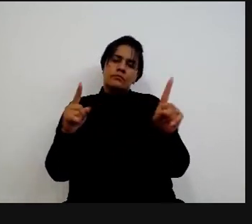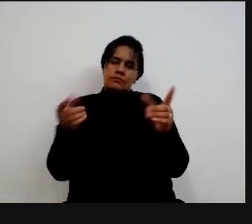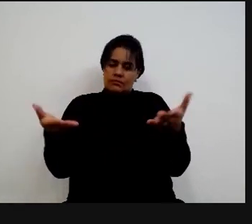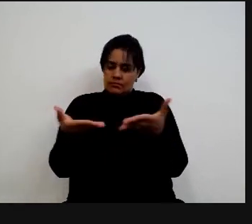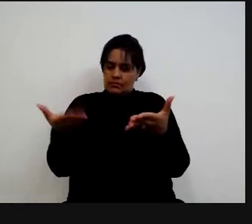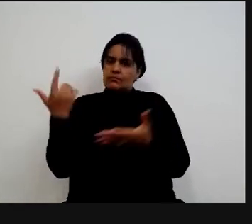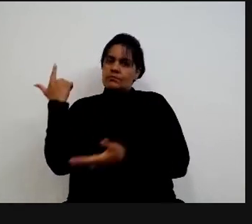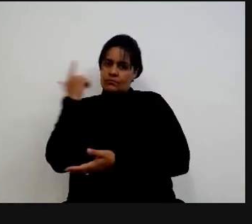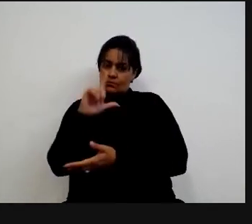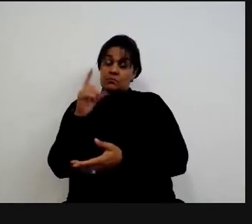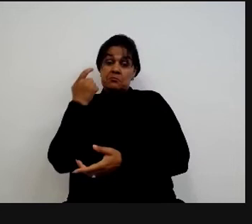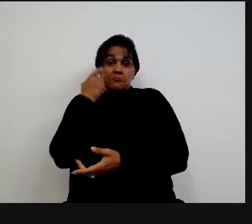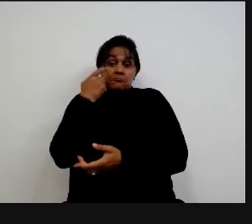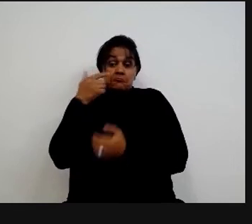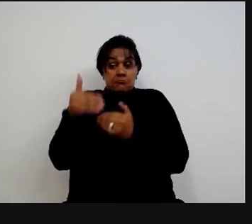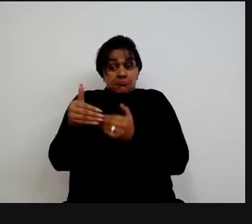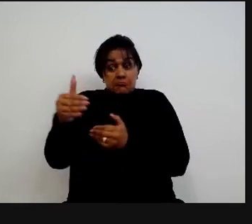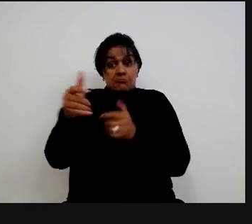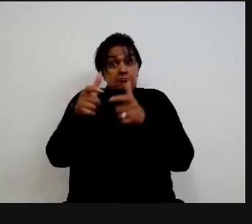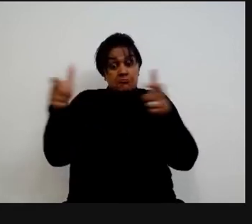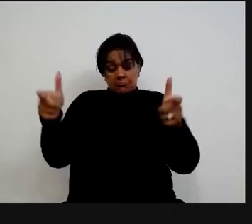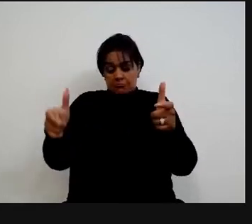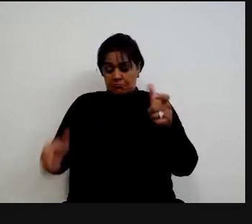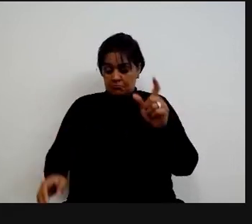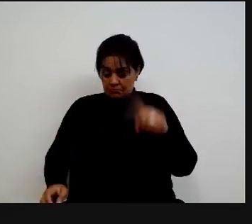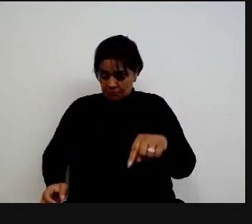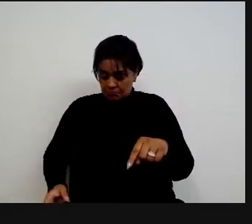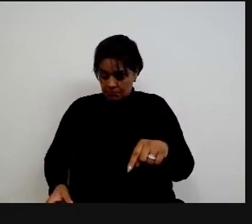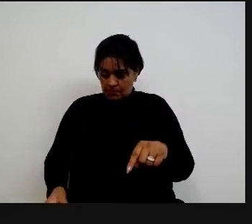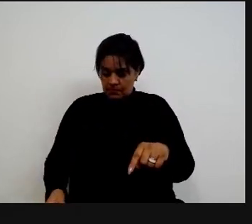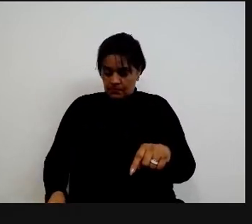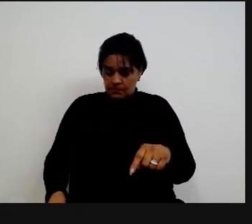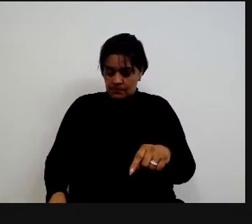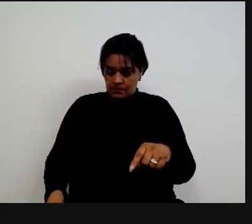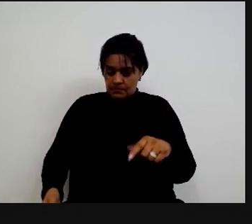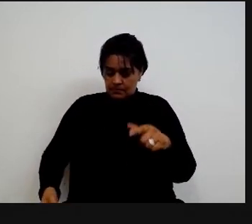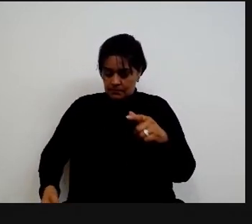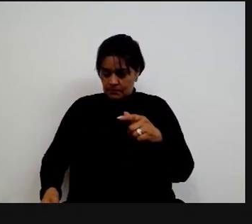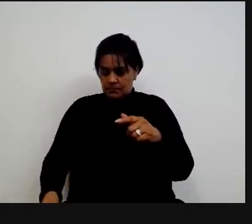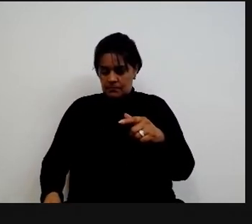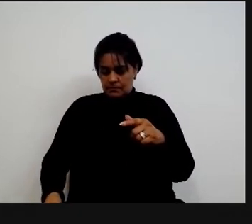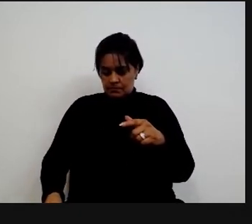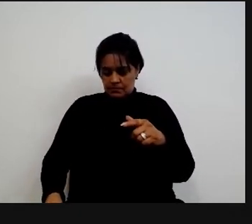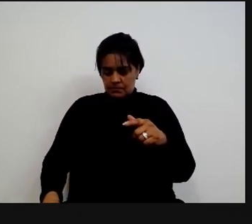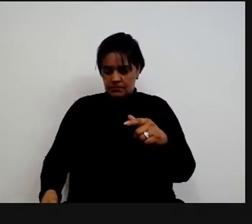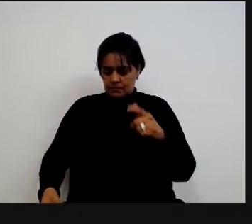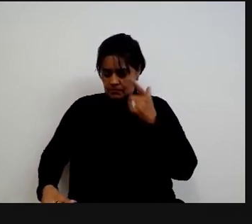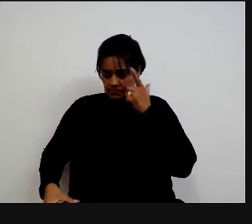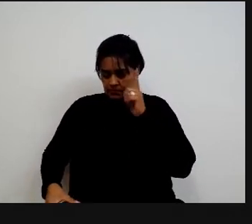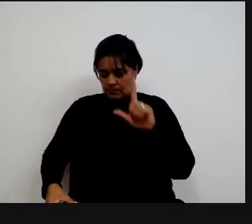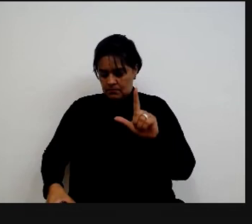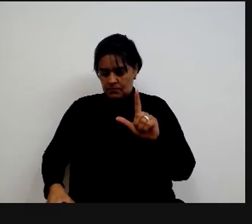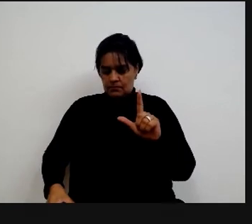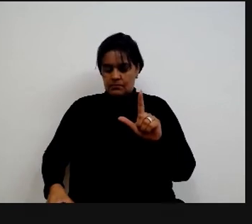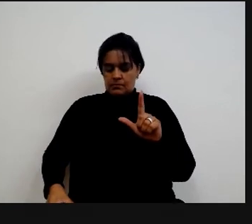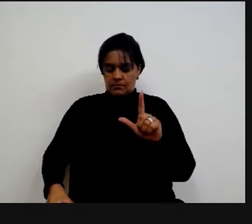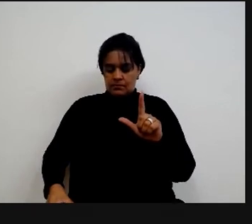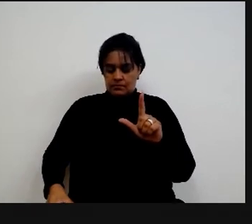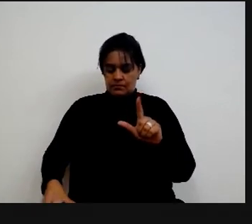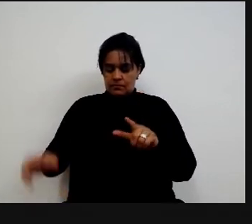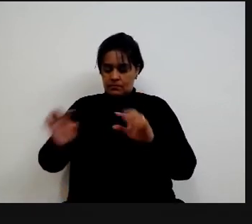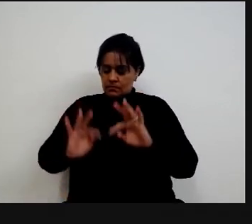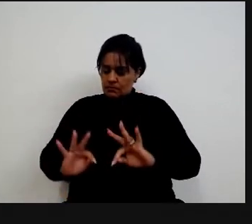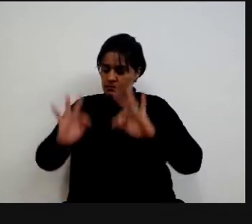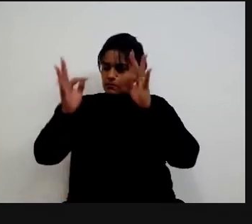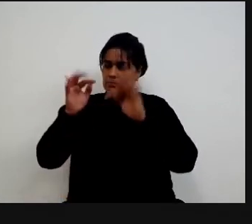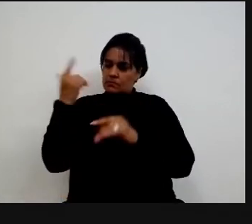e a gente está pensando aí em expandir um pouco mais para que a tecnologia ela tenha mais uma inteligência em que o empregado ele possa